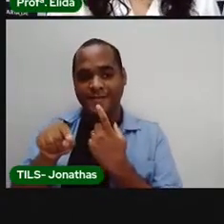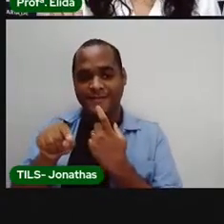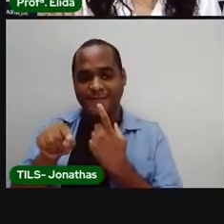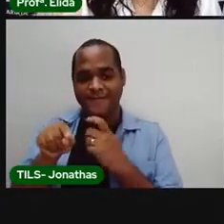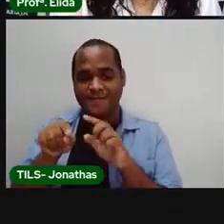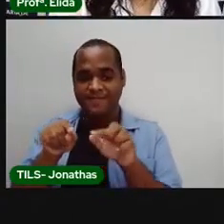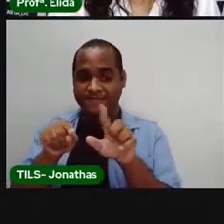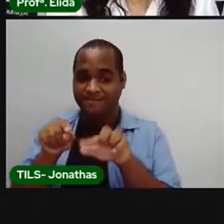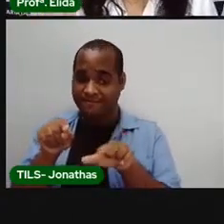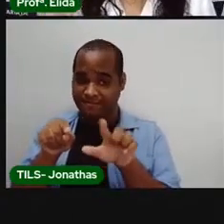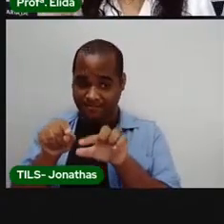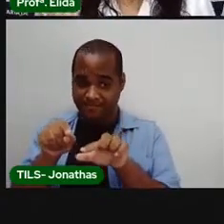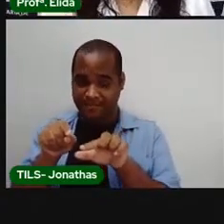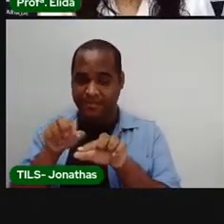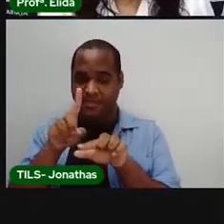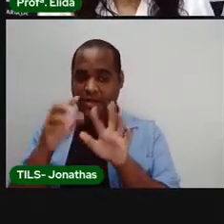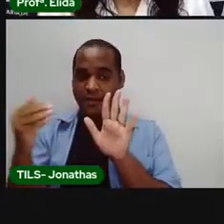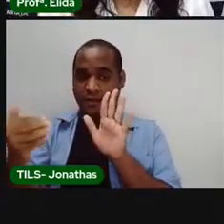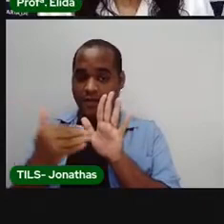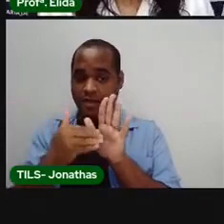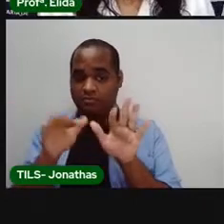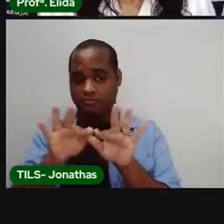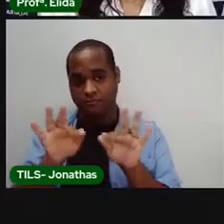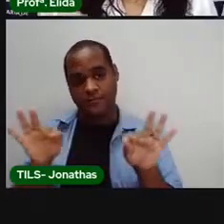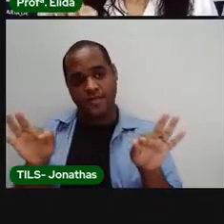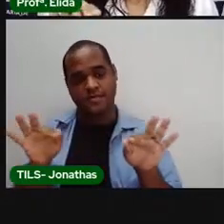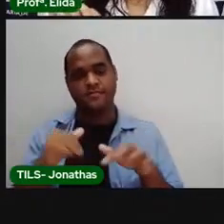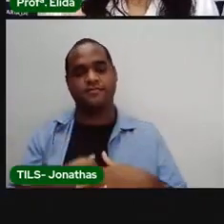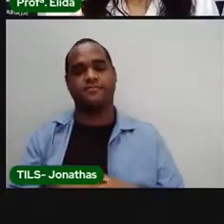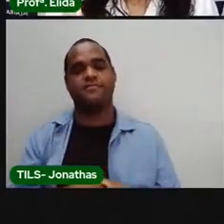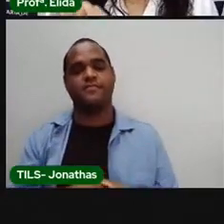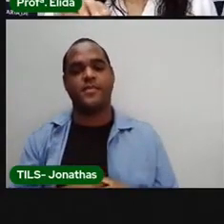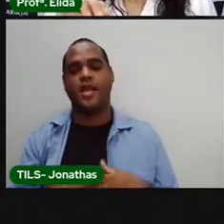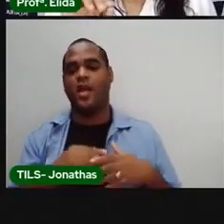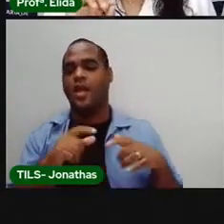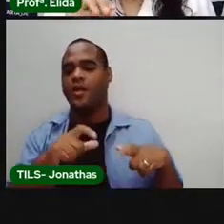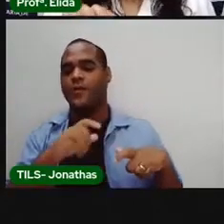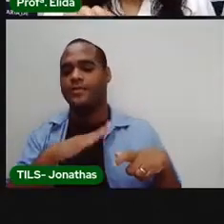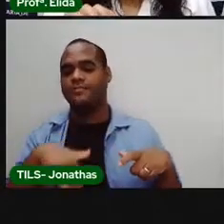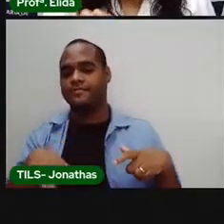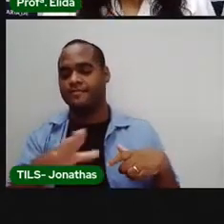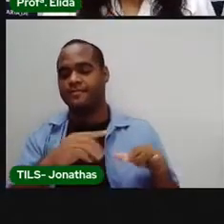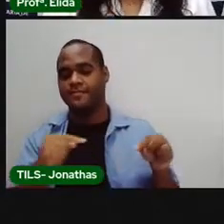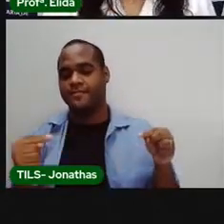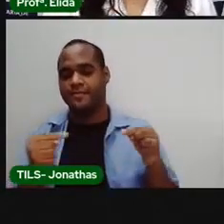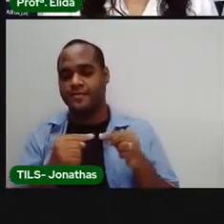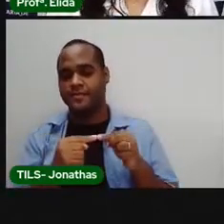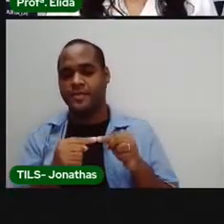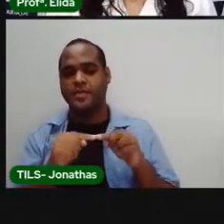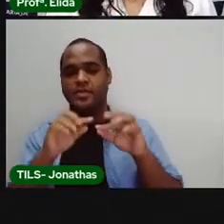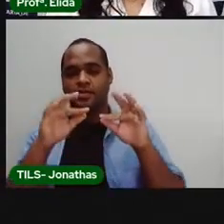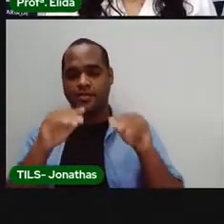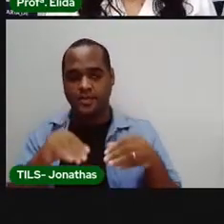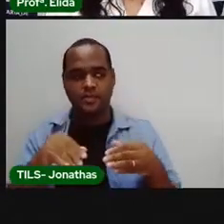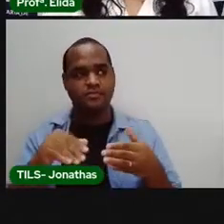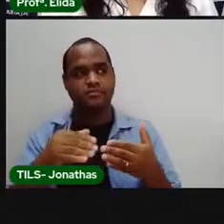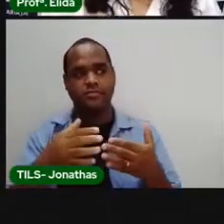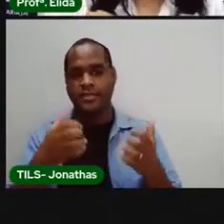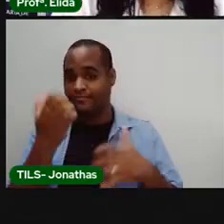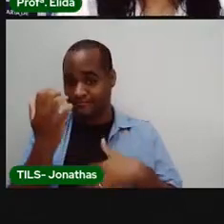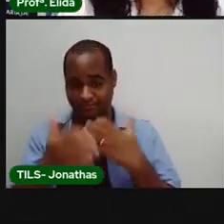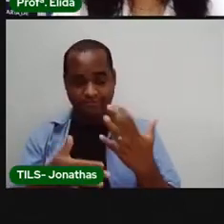vermelho. Ali, o final da frase, o lugar onde o ponto final deve